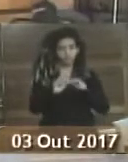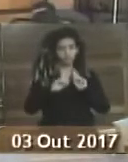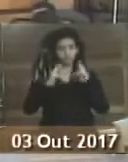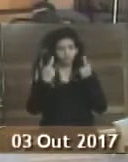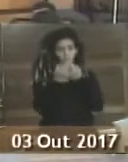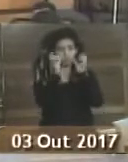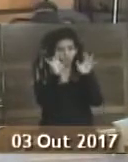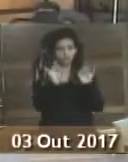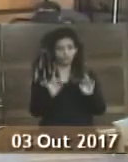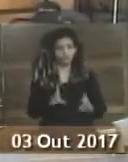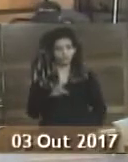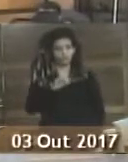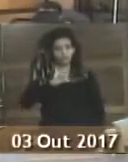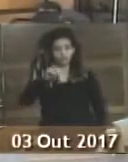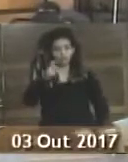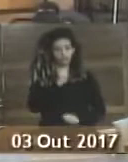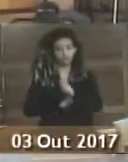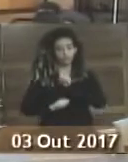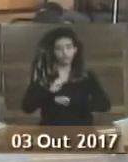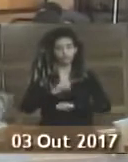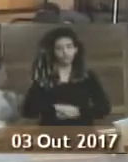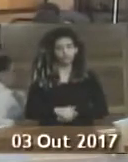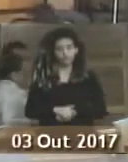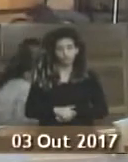sessão especial do dia do administrador.